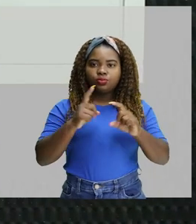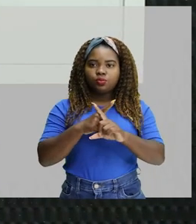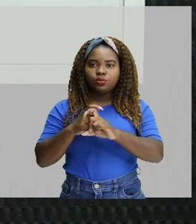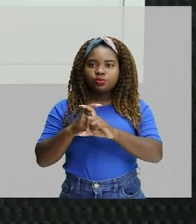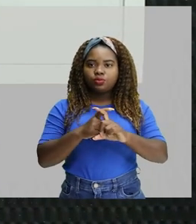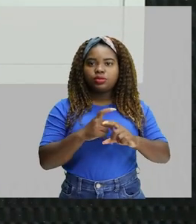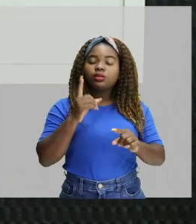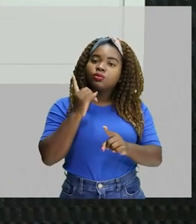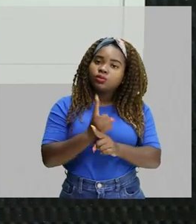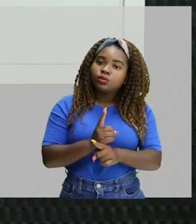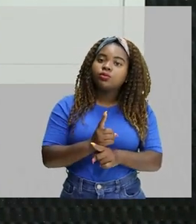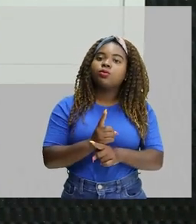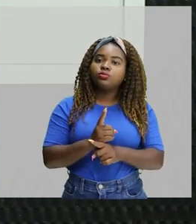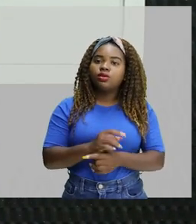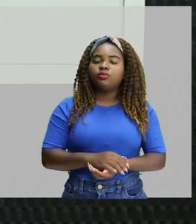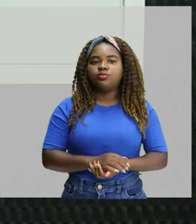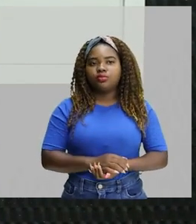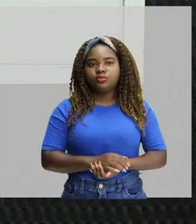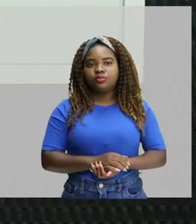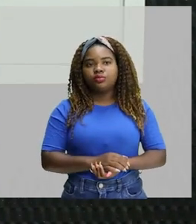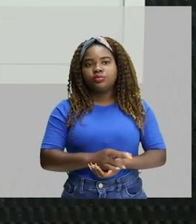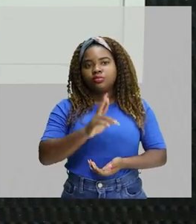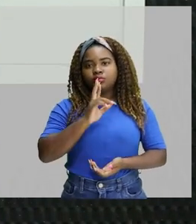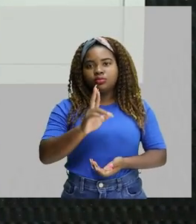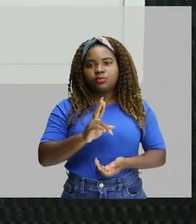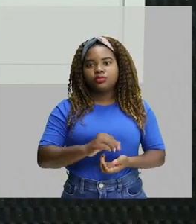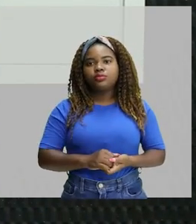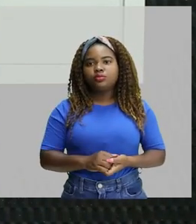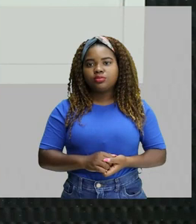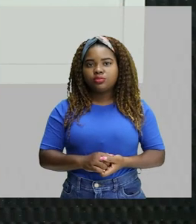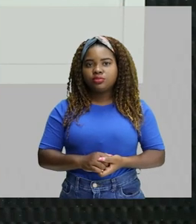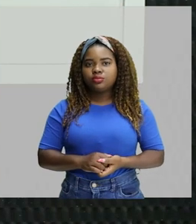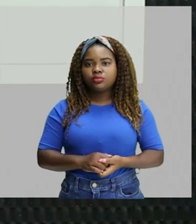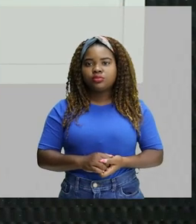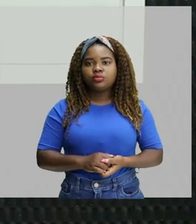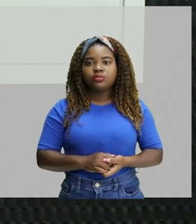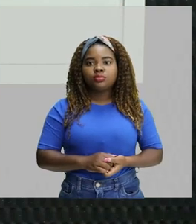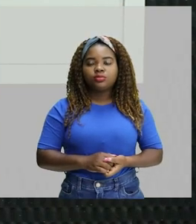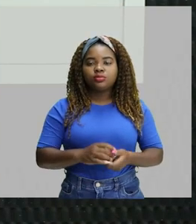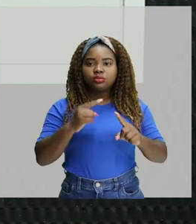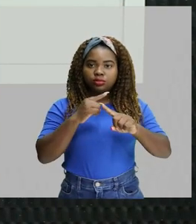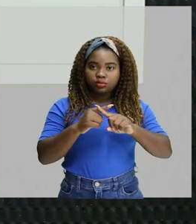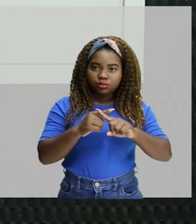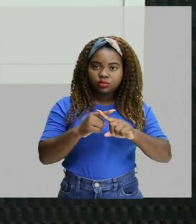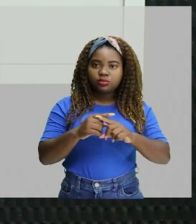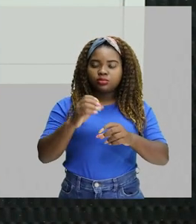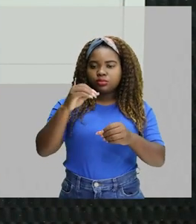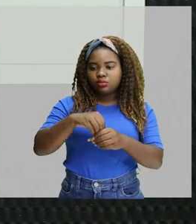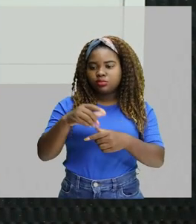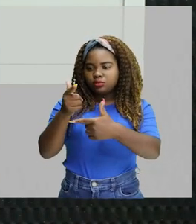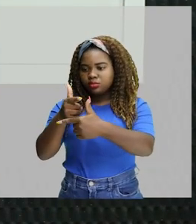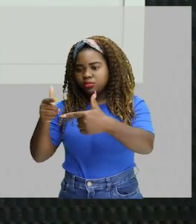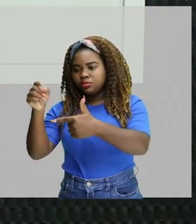então encontrei o dividendo aí do resultado né da multiplicação do divisor pelo